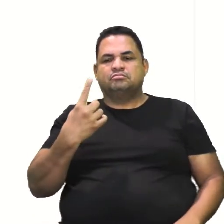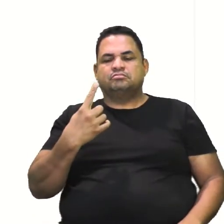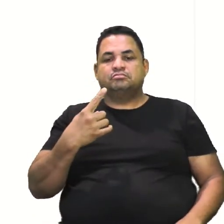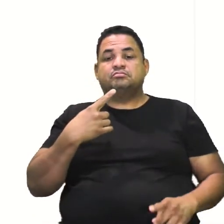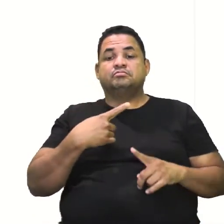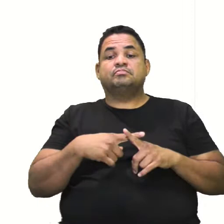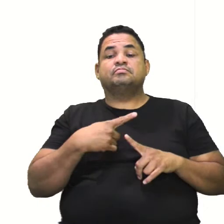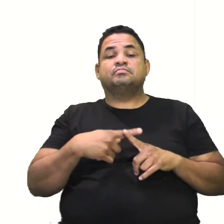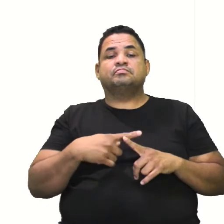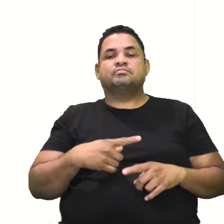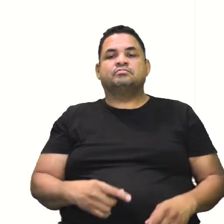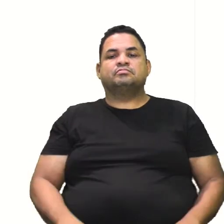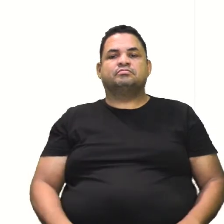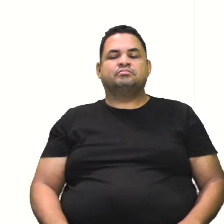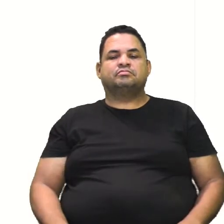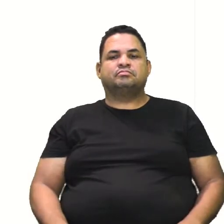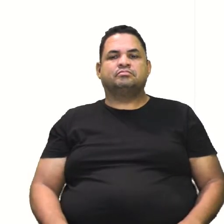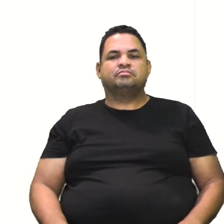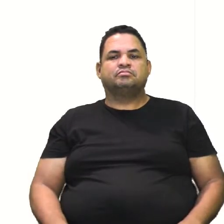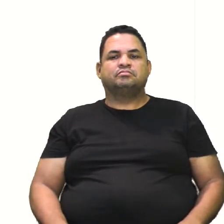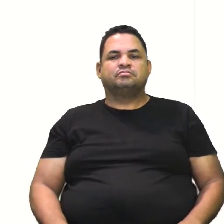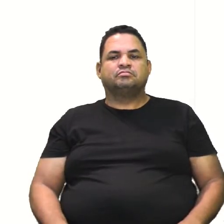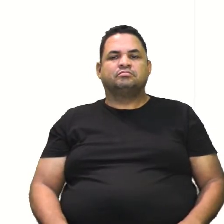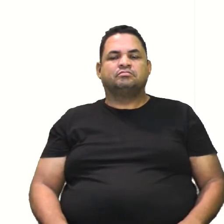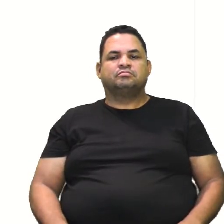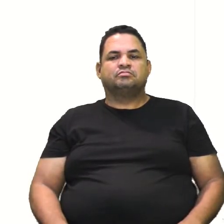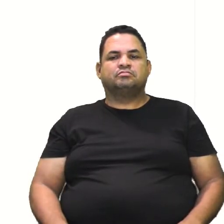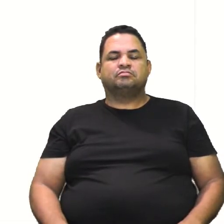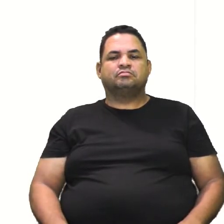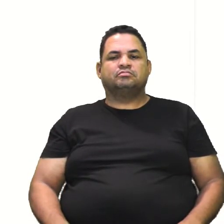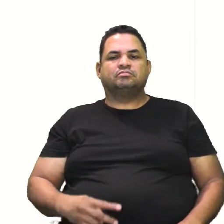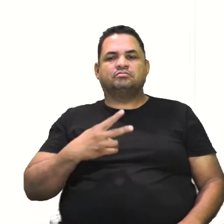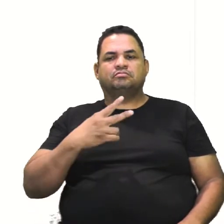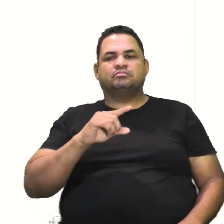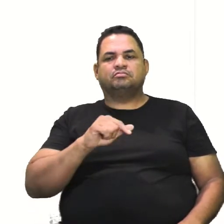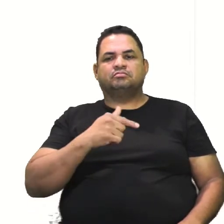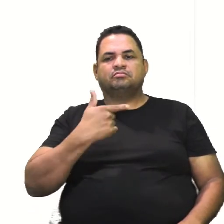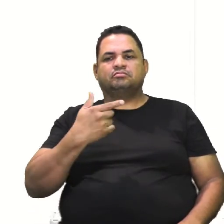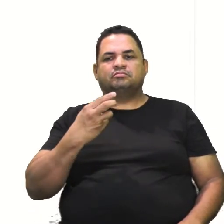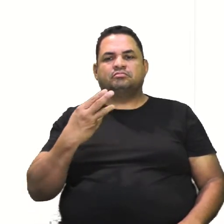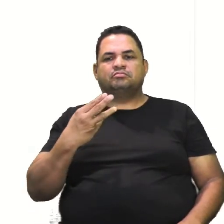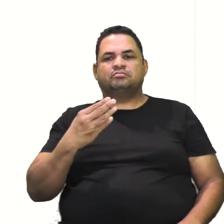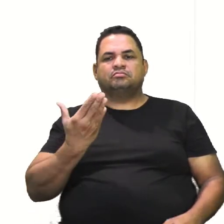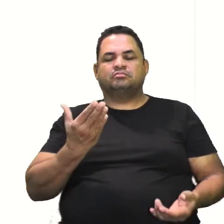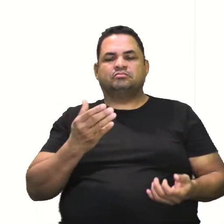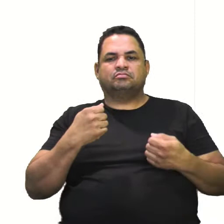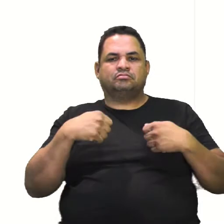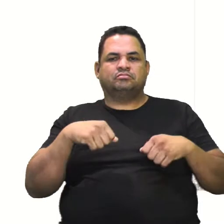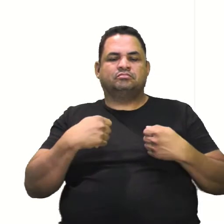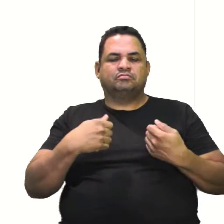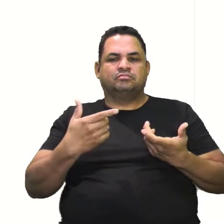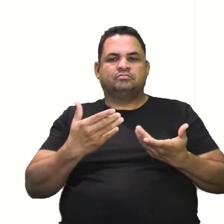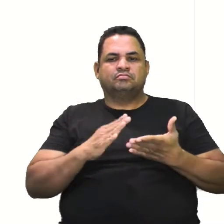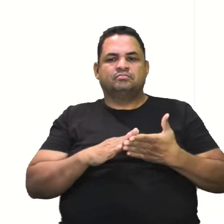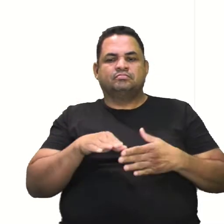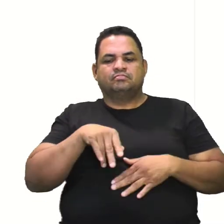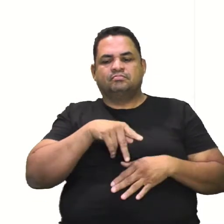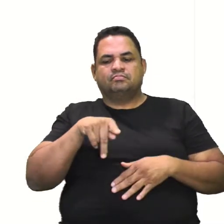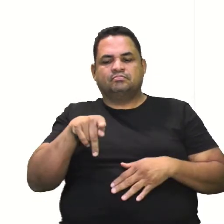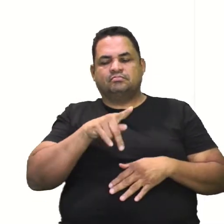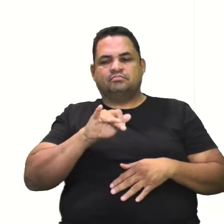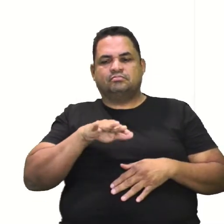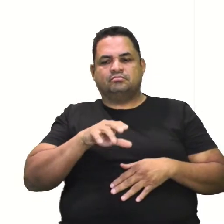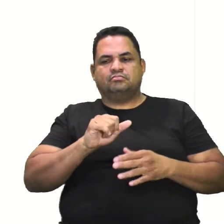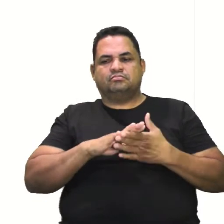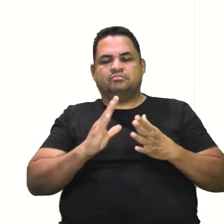1. Por quê? 2,2. 2,2? É, 2,23. Aproximado, né? Porque aí a gente vai precisar agora, professor Maurício,